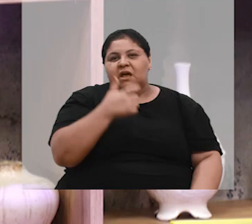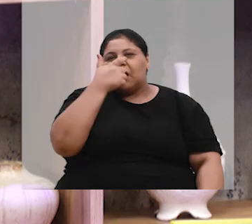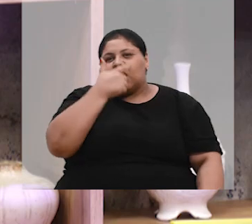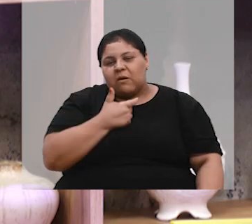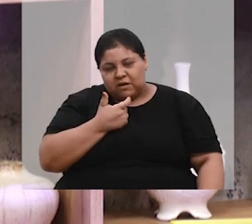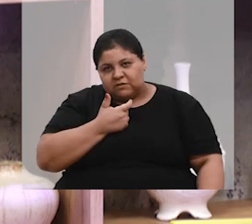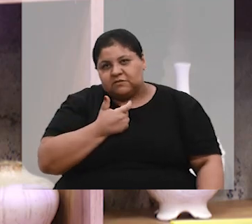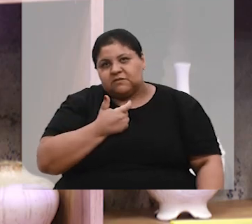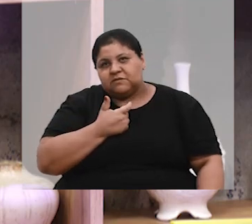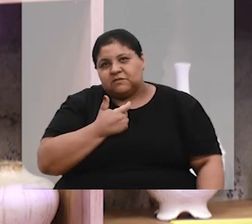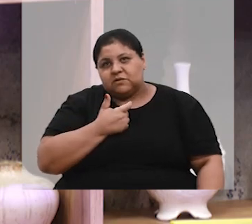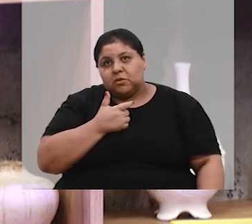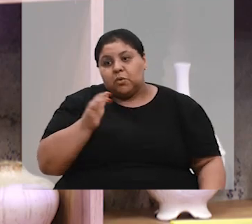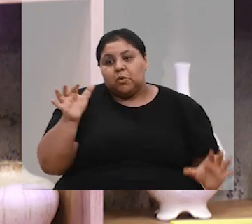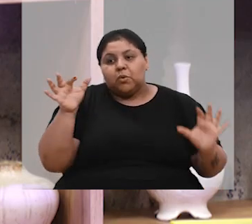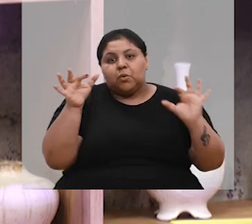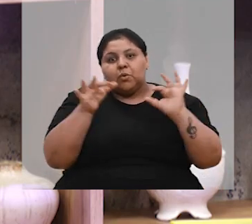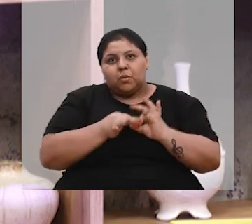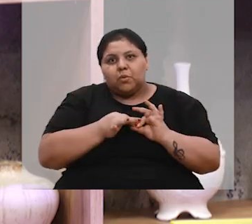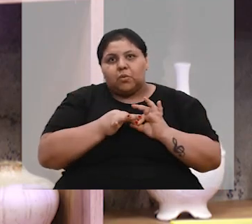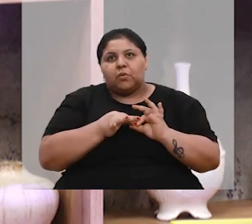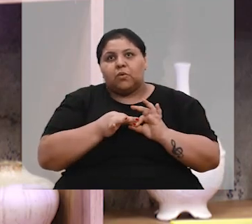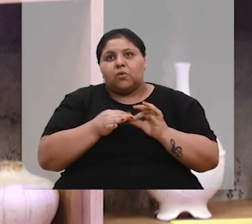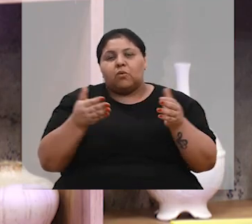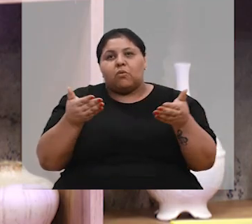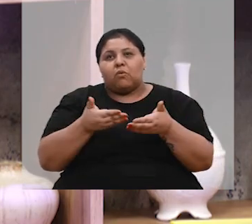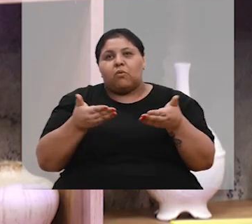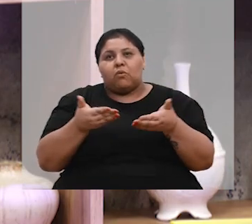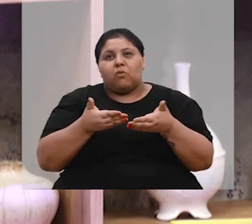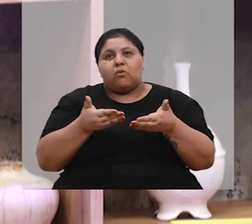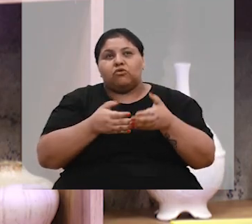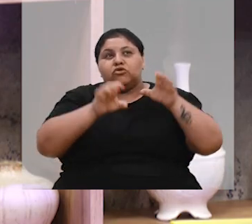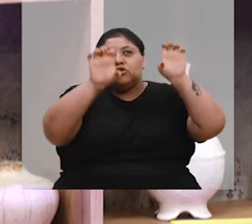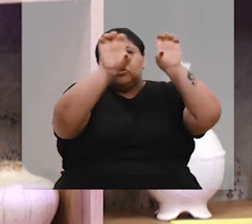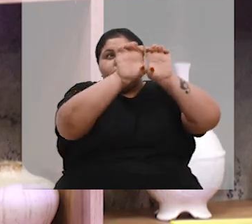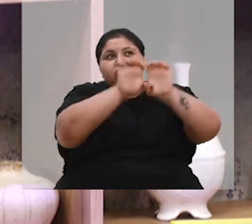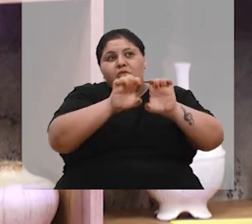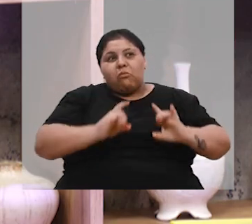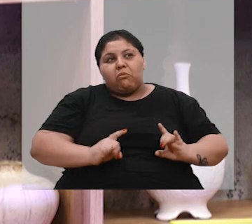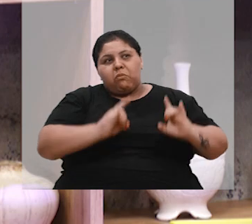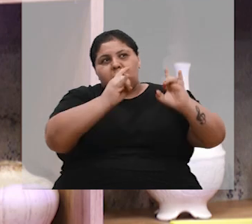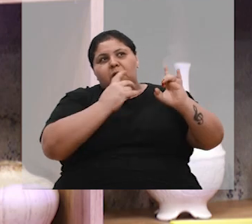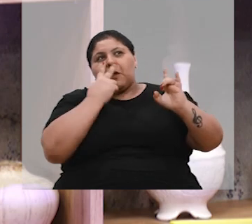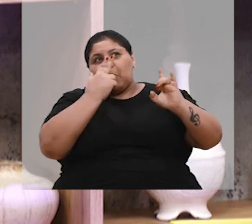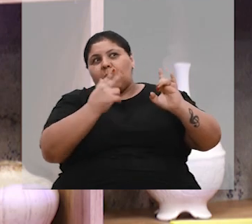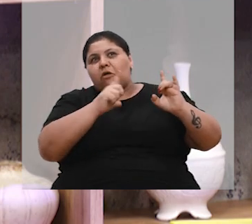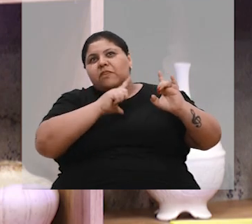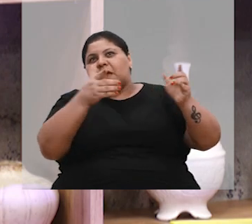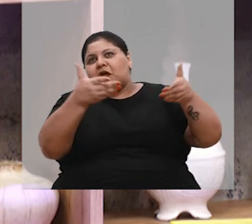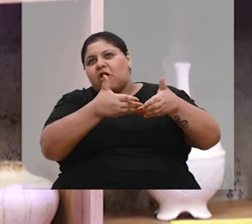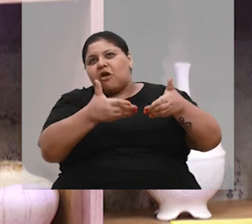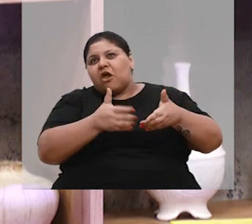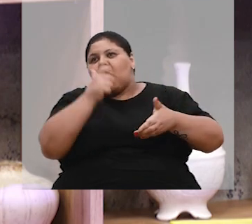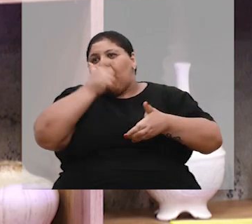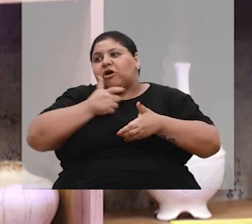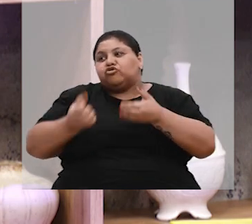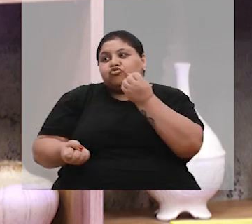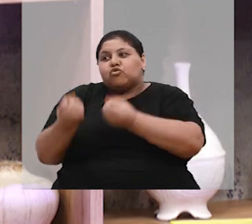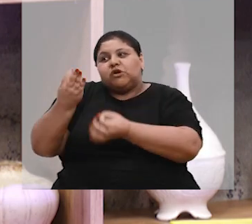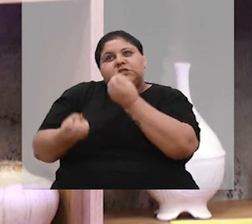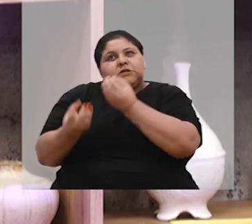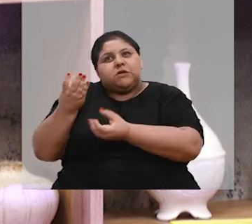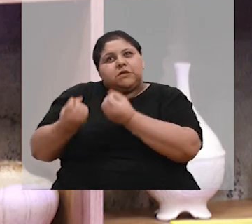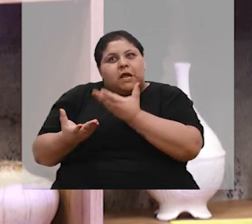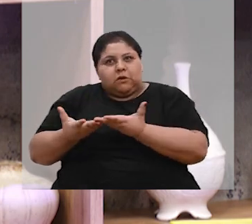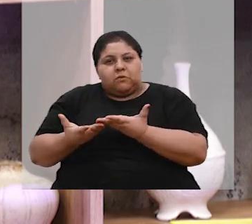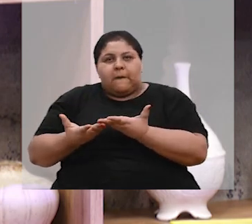isso converge para que nós chegássemos hoje em ter uma estrutura do prédio que a Câmara tem hoje. Então, acho que o incêndio, por mais